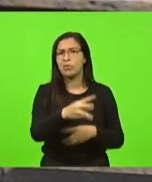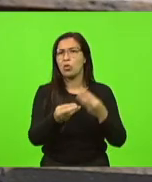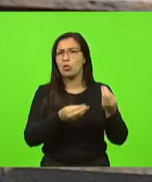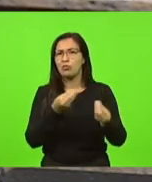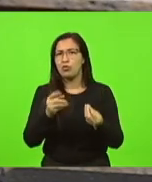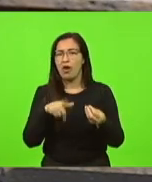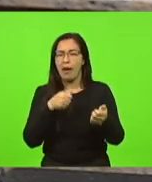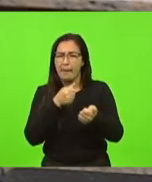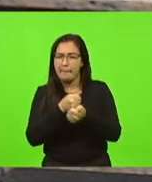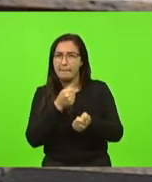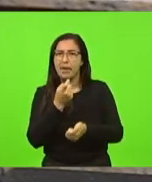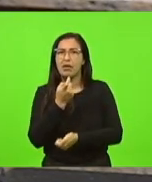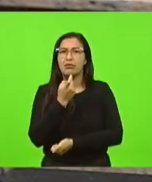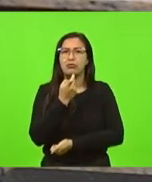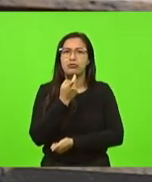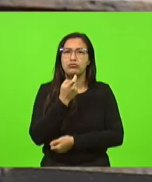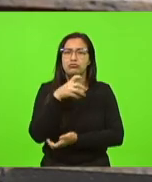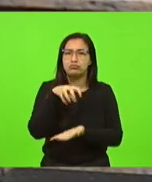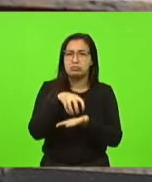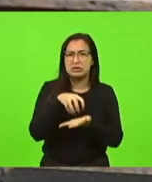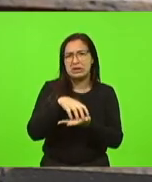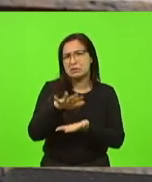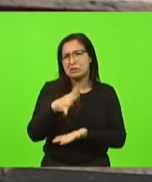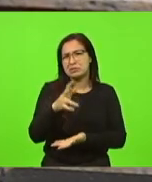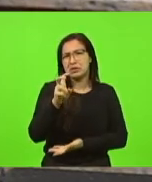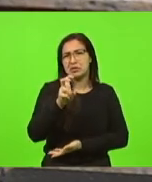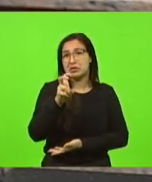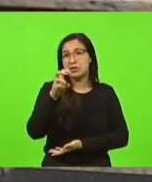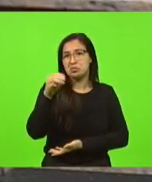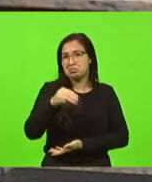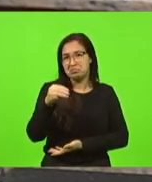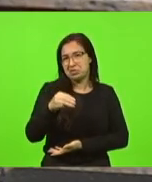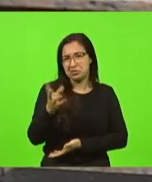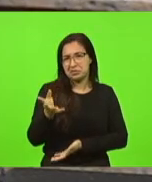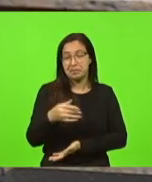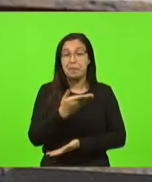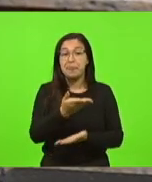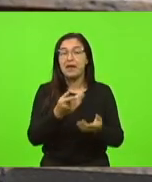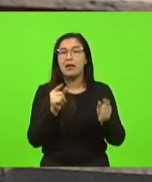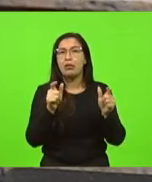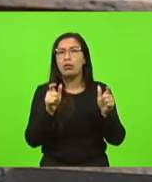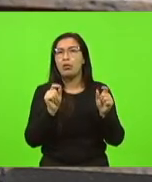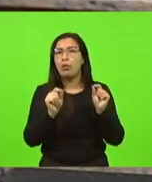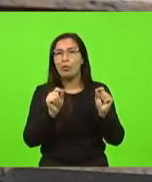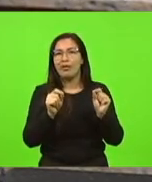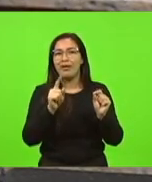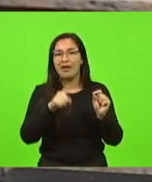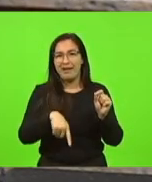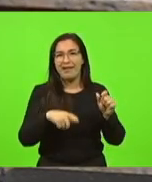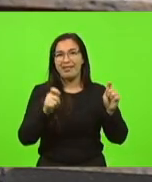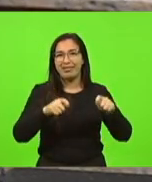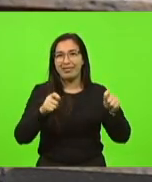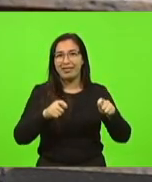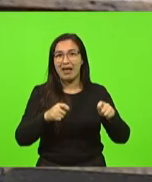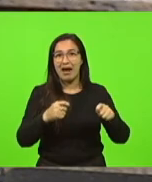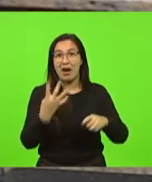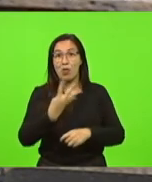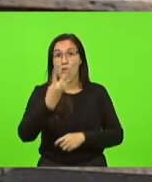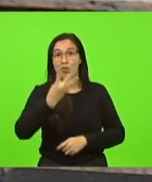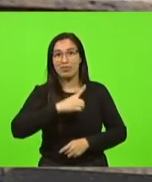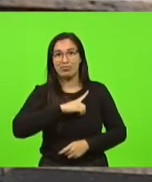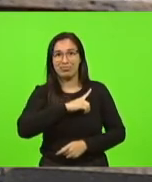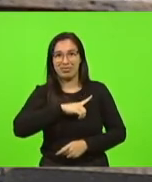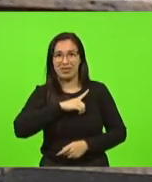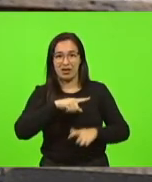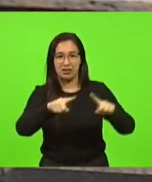próximo ao centro, 5 minutos no máximo, e o Centro de Segurança de Blumenau vai abrigar 4 delegacias. 4 delegacias que